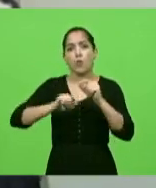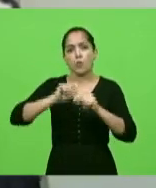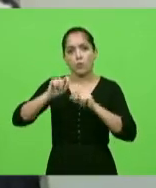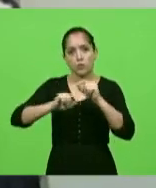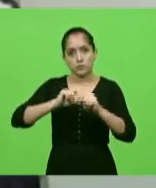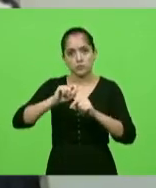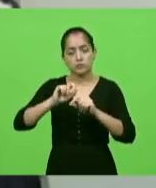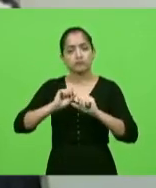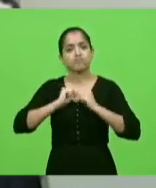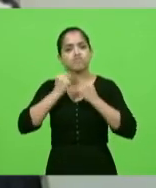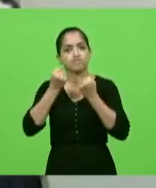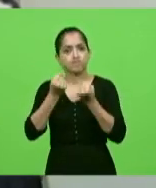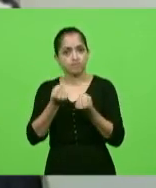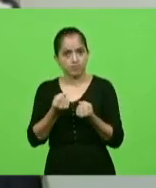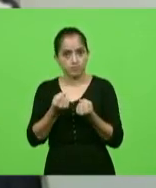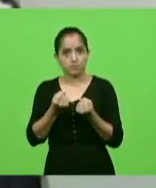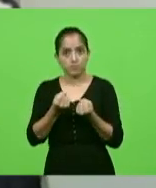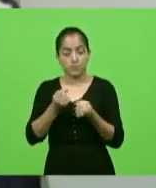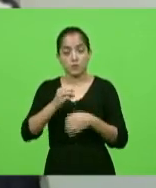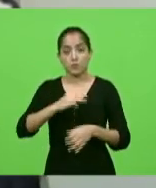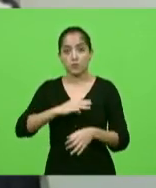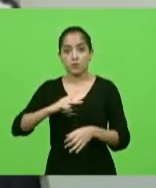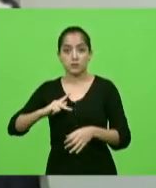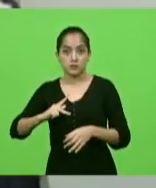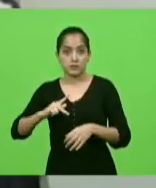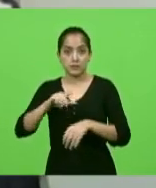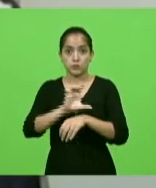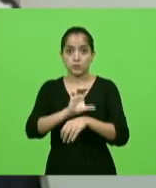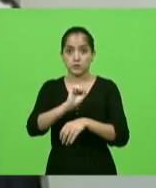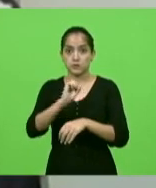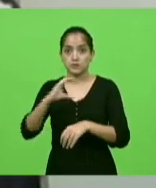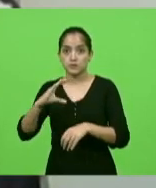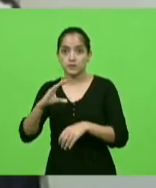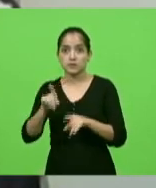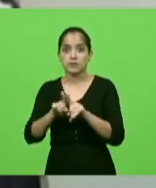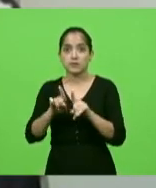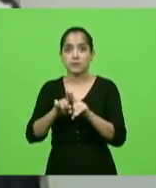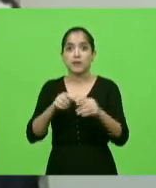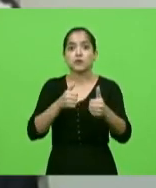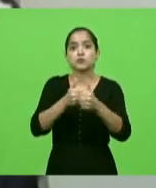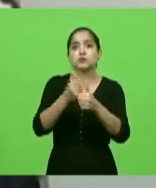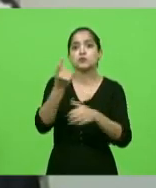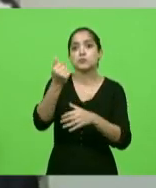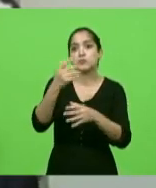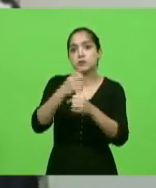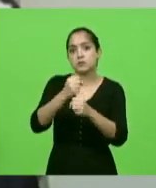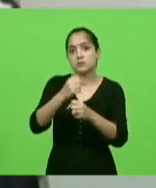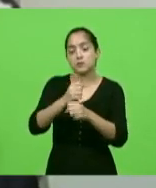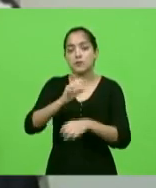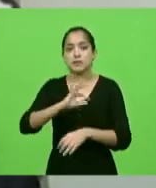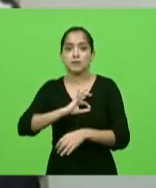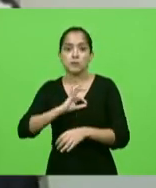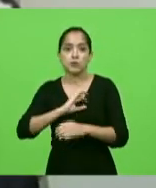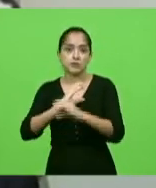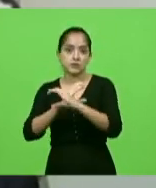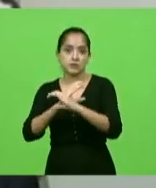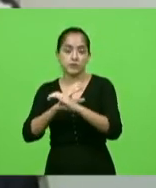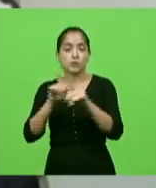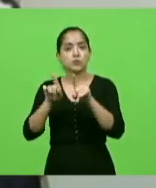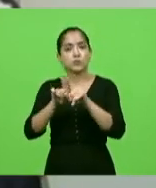decorre de esforços do Ministério Público de Santa Catarina do Tribunal de Contas do Estado e da Polícia Civil